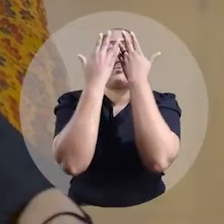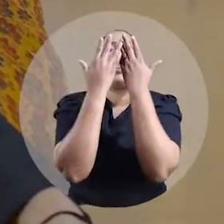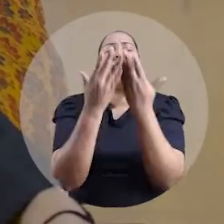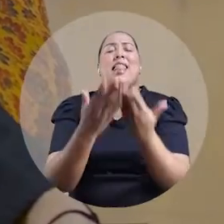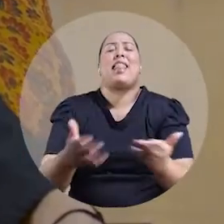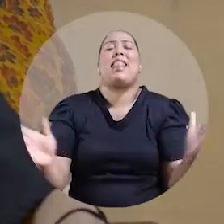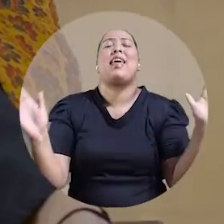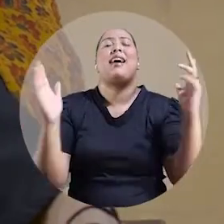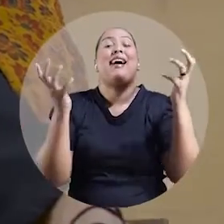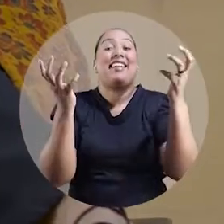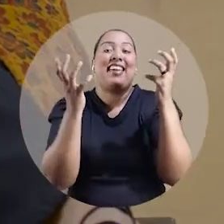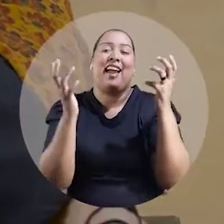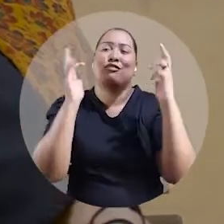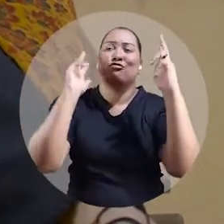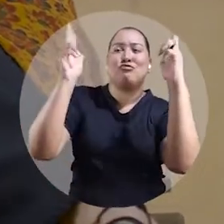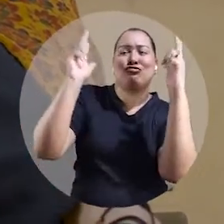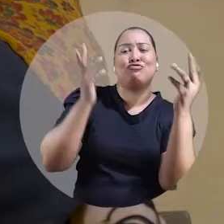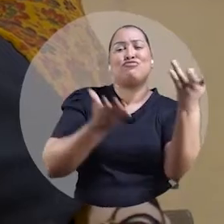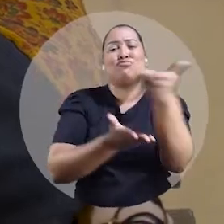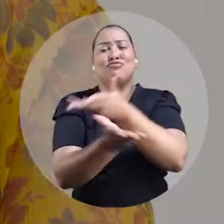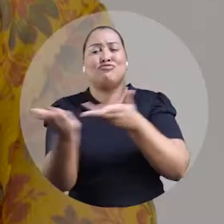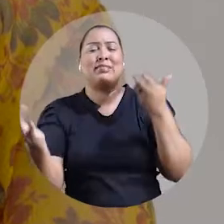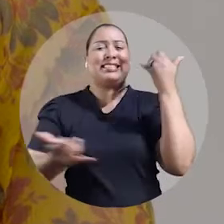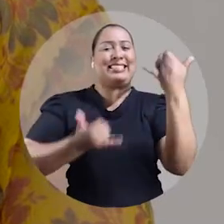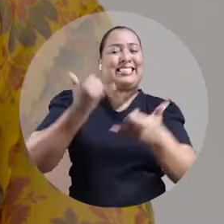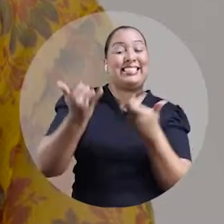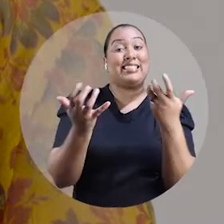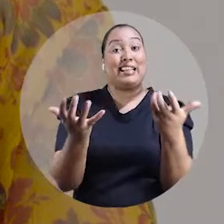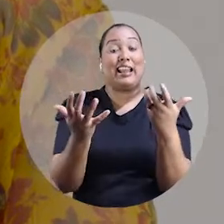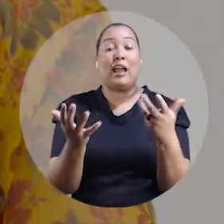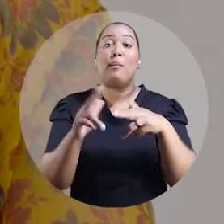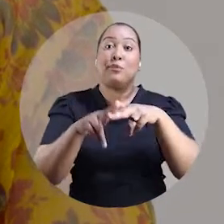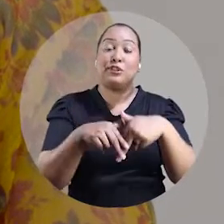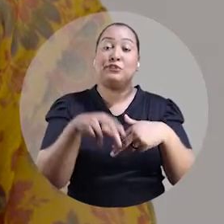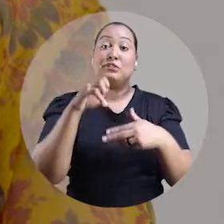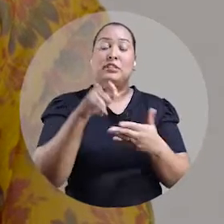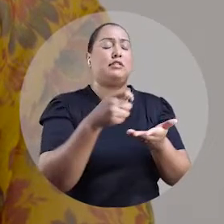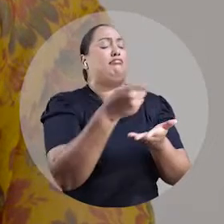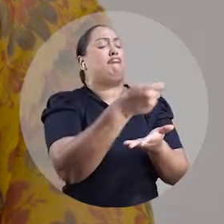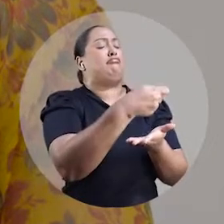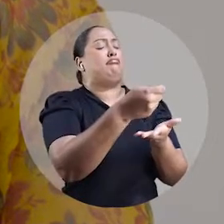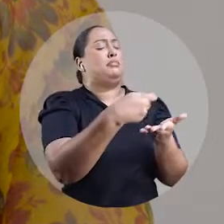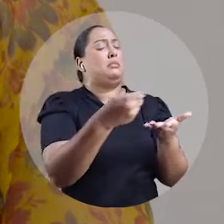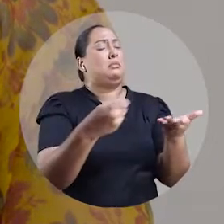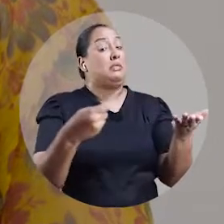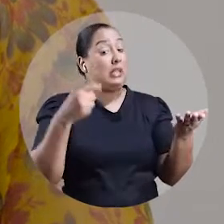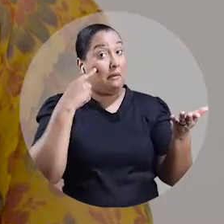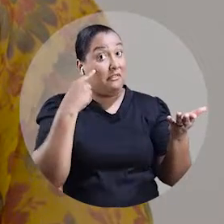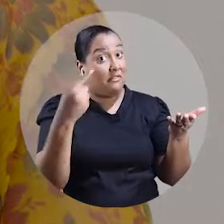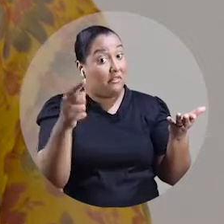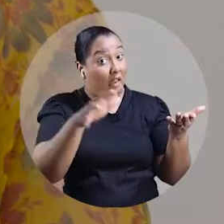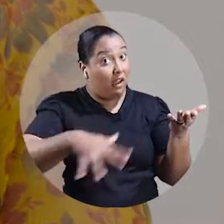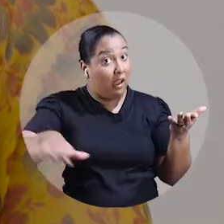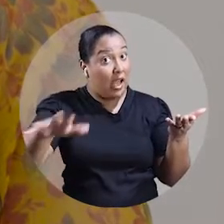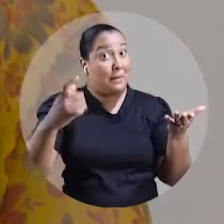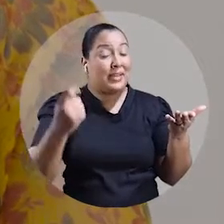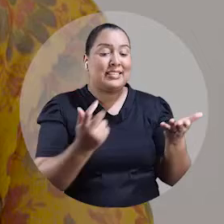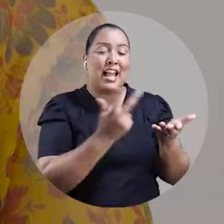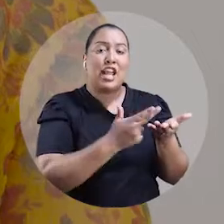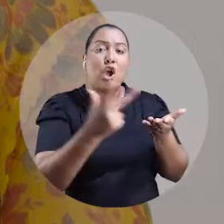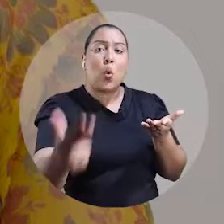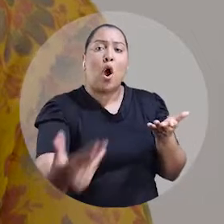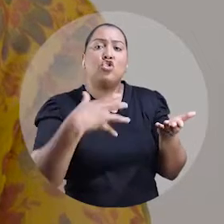ela quer se divertir, né? E quando escrevemos para criança, nós temos que falar